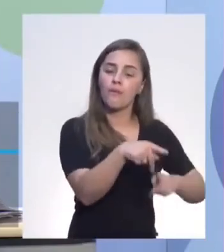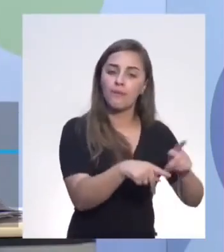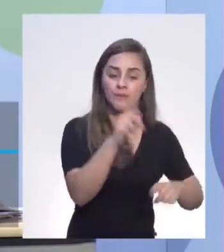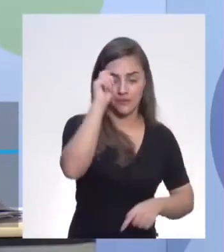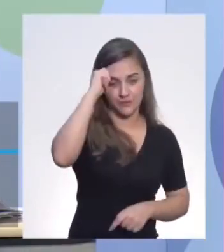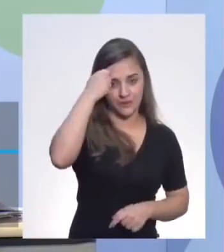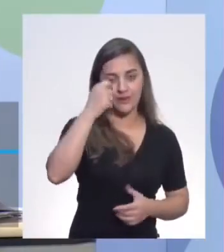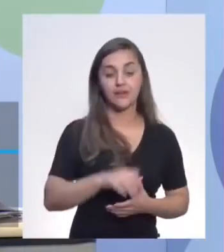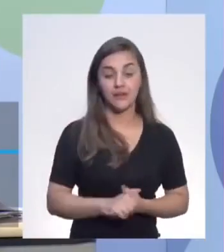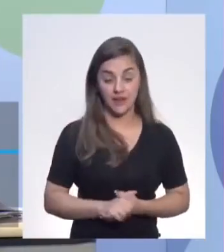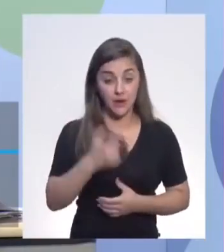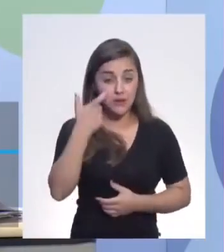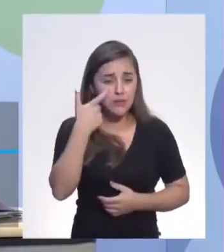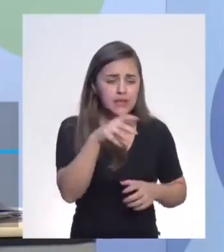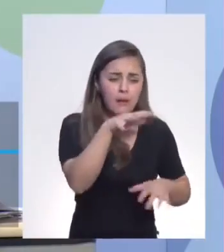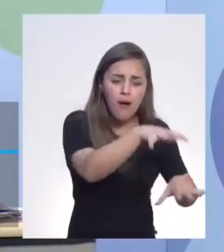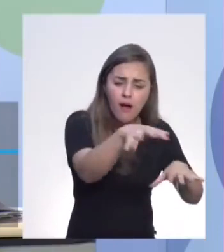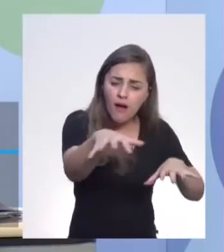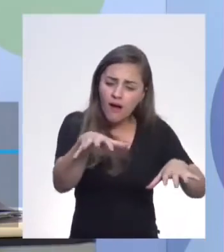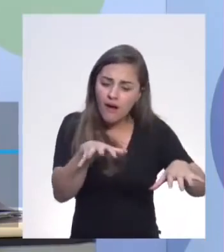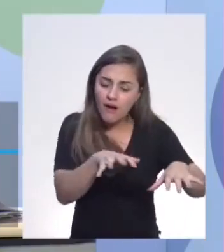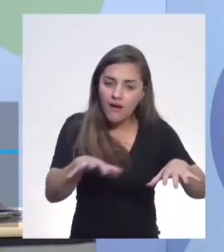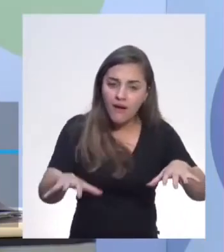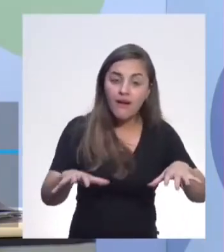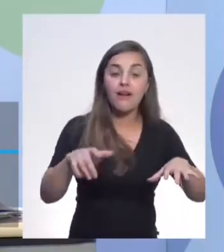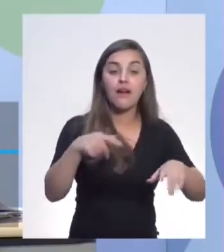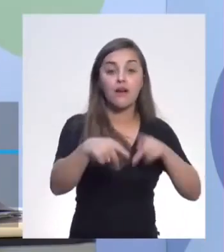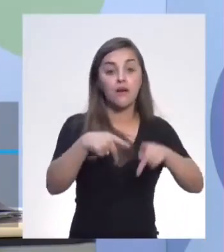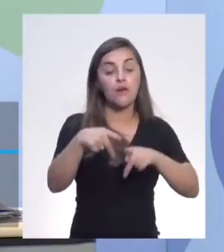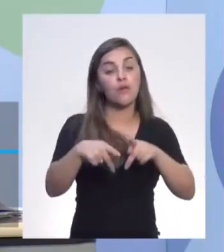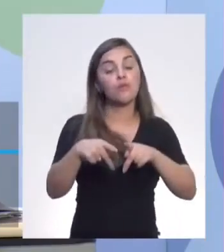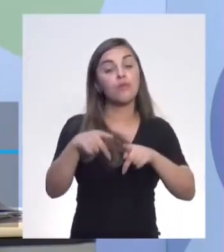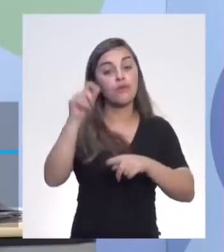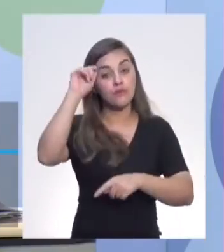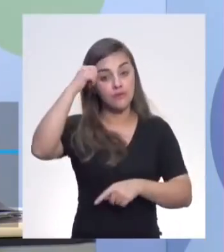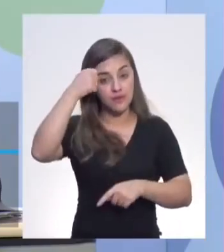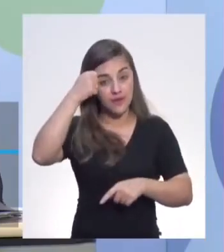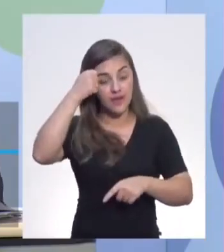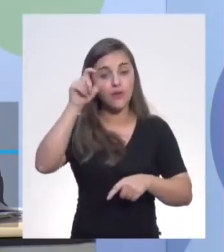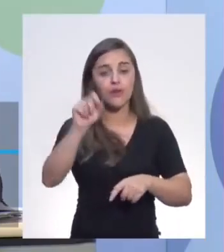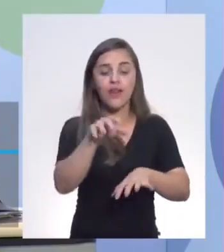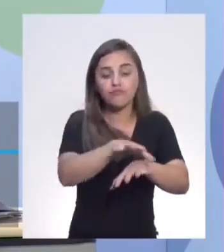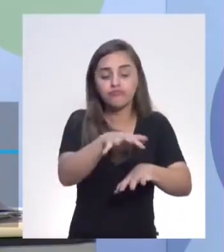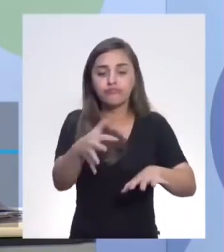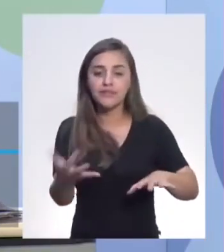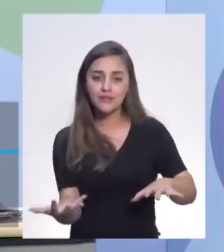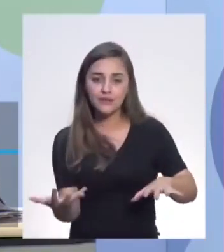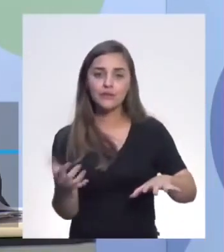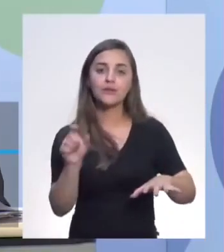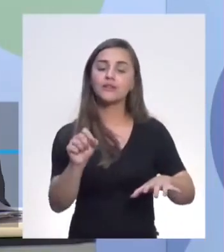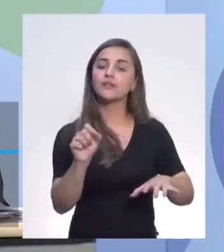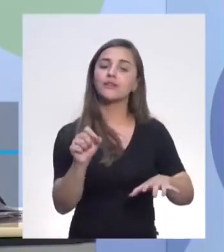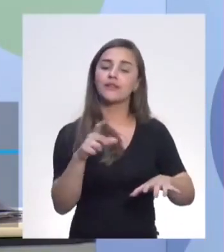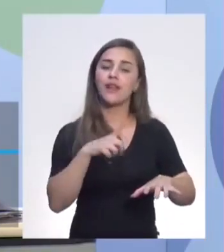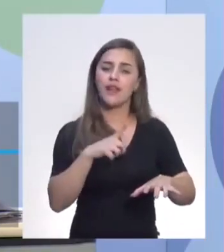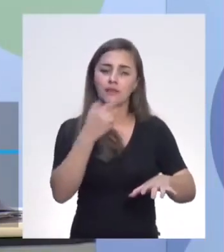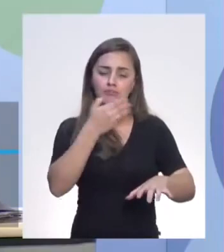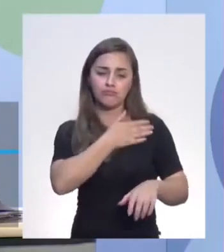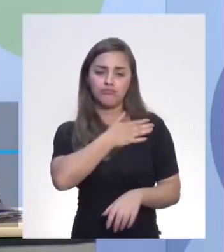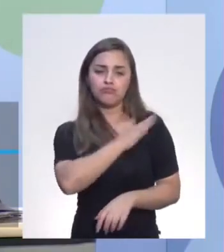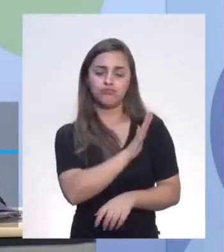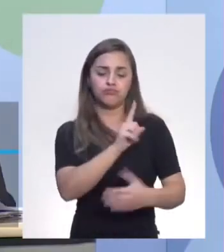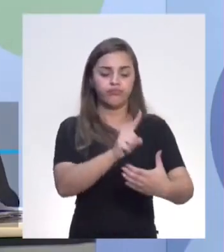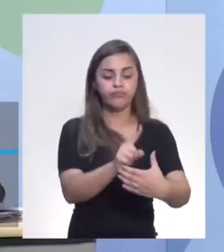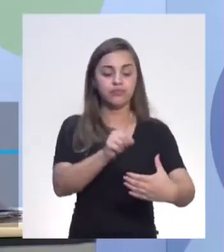vários setores da sociedade, a população negra está excluída, marginalizada, discriminada,